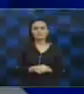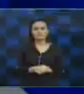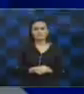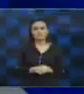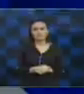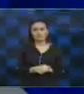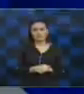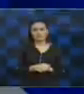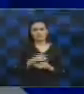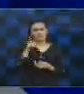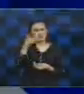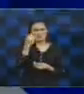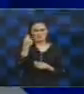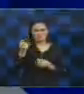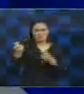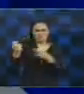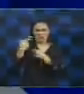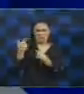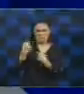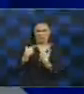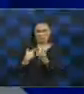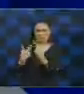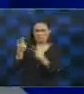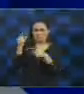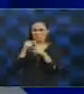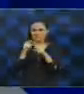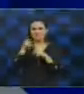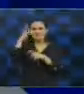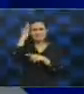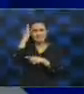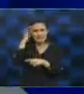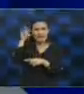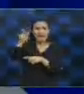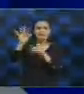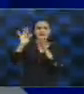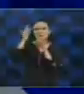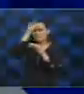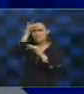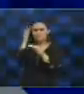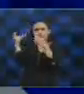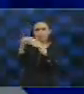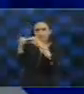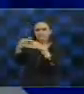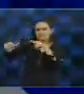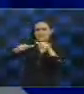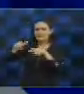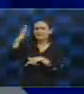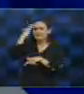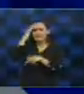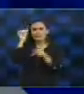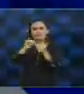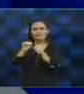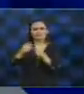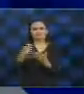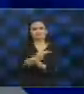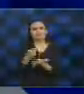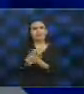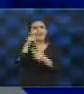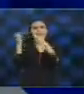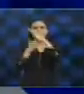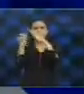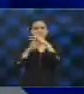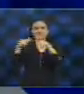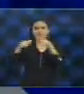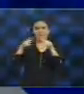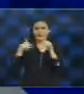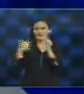fácil. O candidato é um difamador. Ele sabe que os aliados dele estão envolvidos na Maus Caminhos. Agora, essa empresa não trabalha mais para nós. E mais,